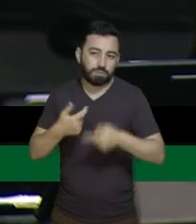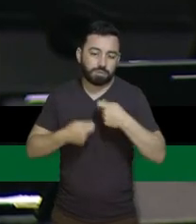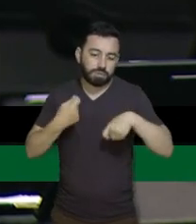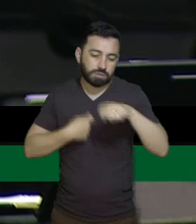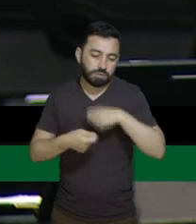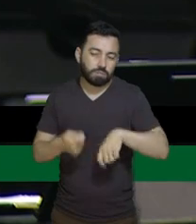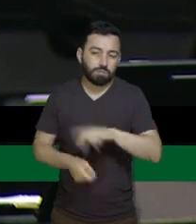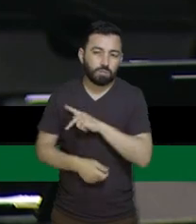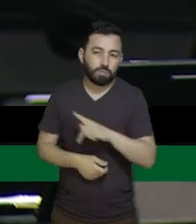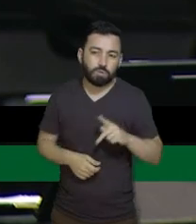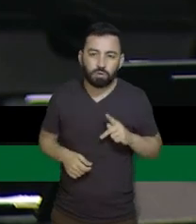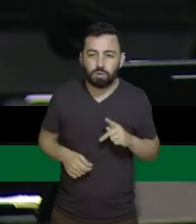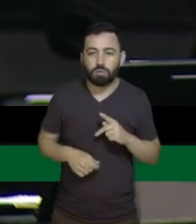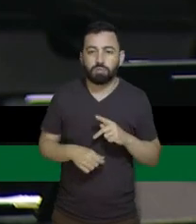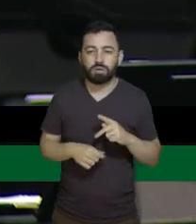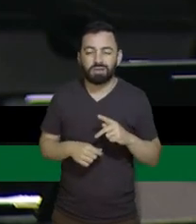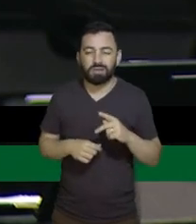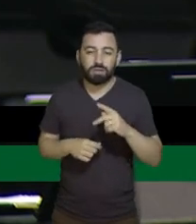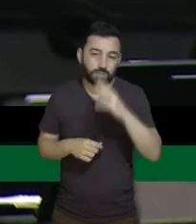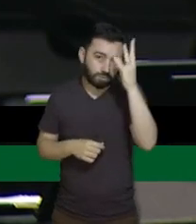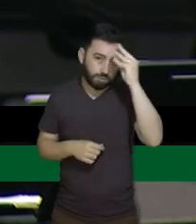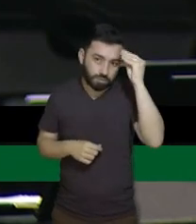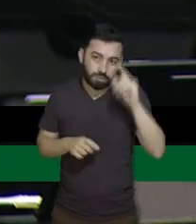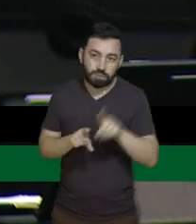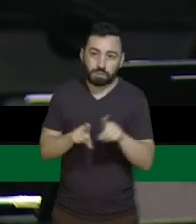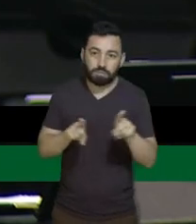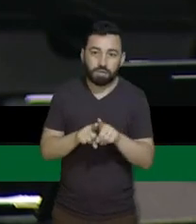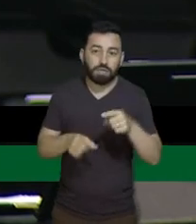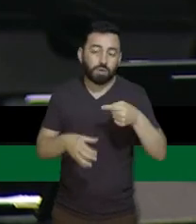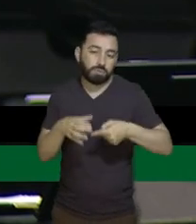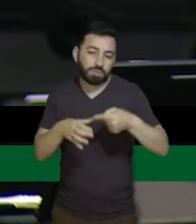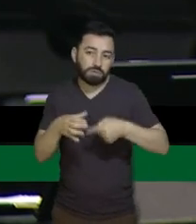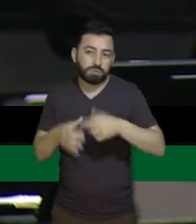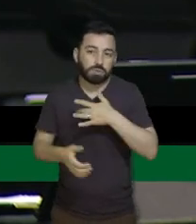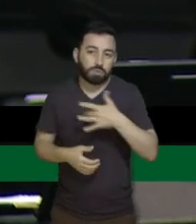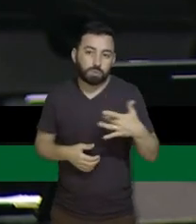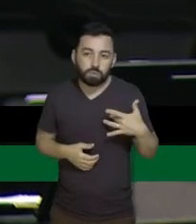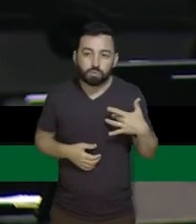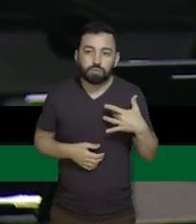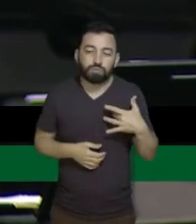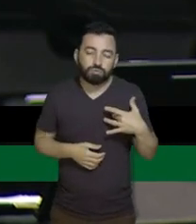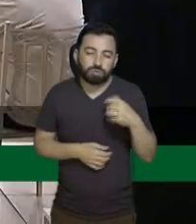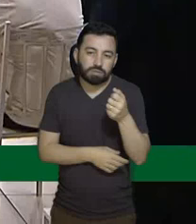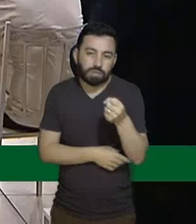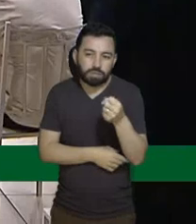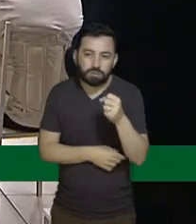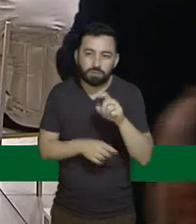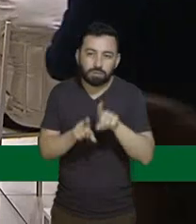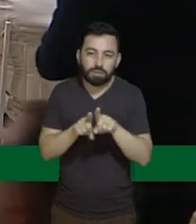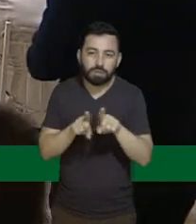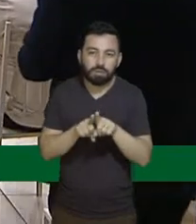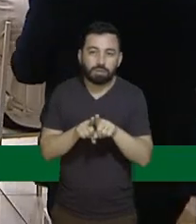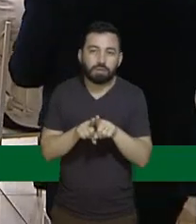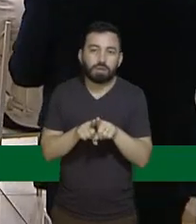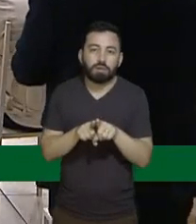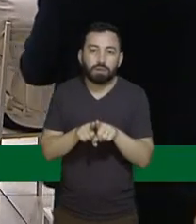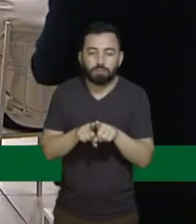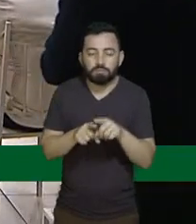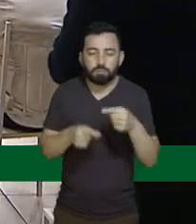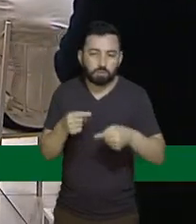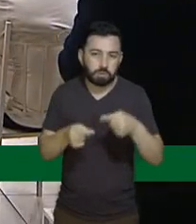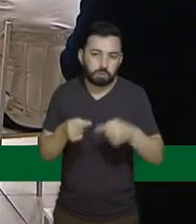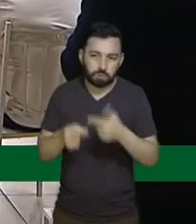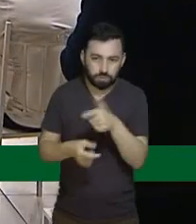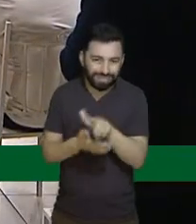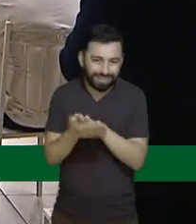Público, relator deputada Luciane Carminati. Comissão de Saúde, relator deputado Sérgio Guimarães. Em discussão. Não havendo